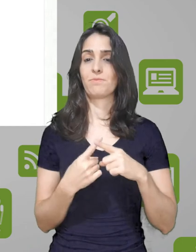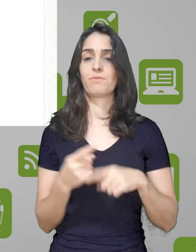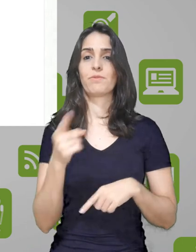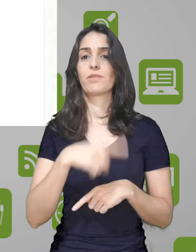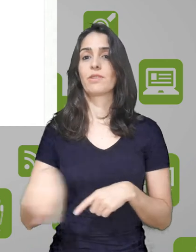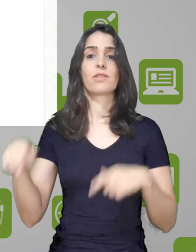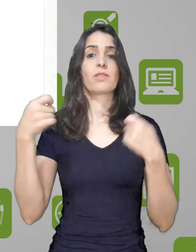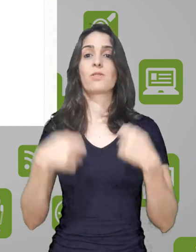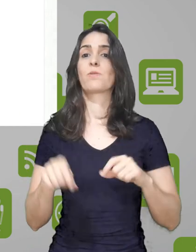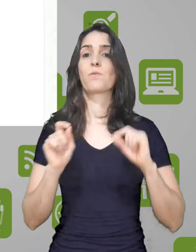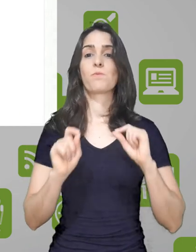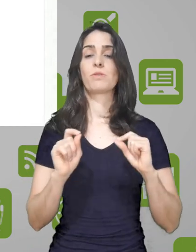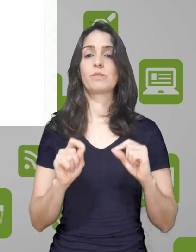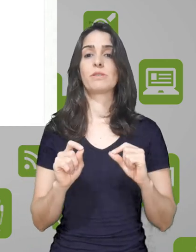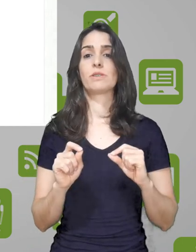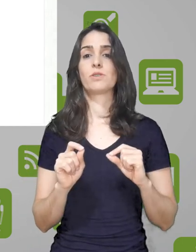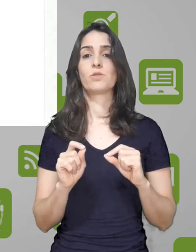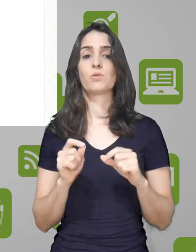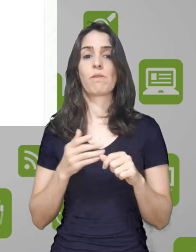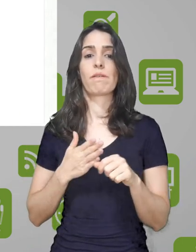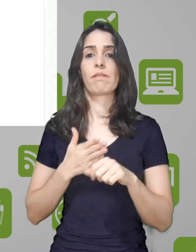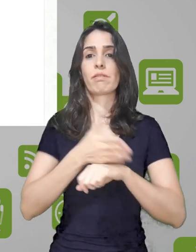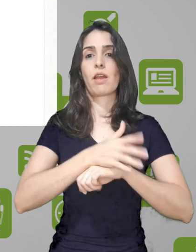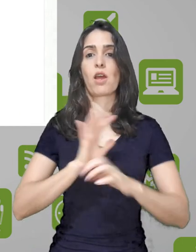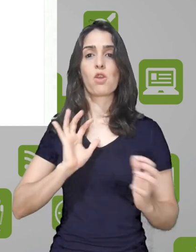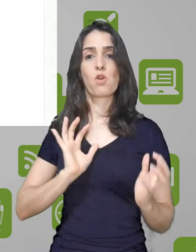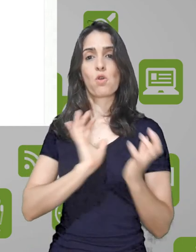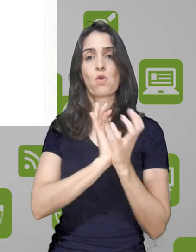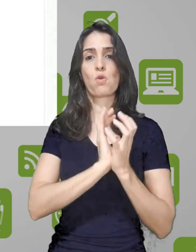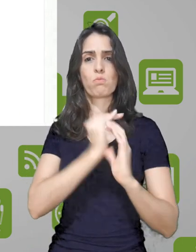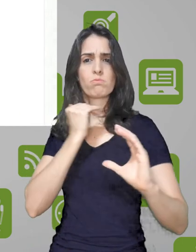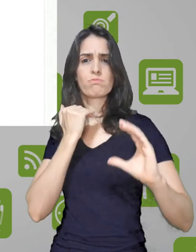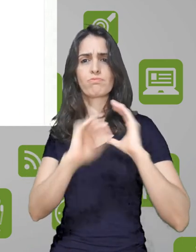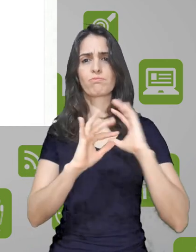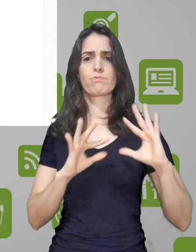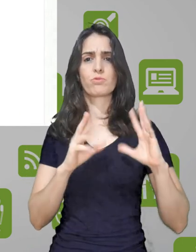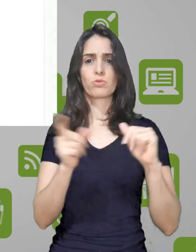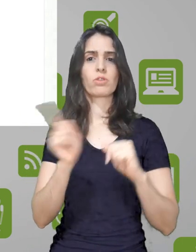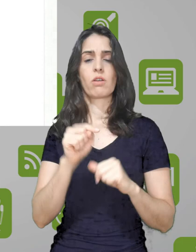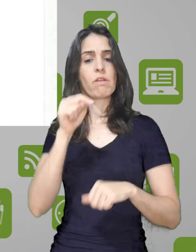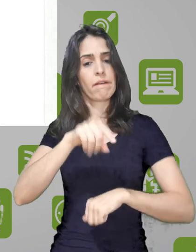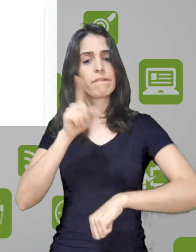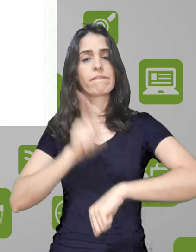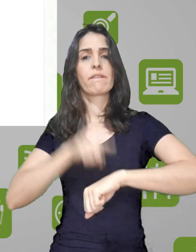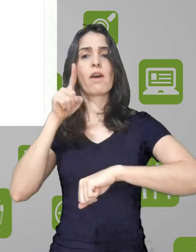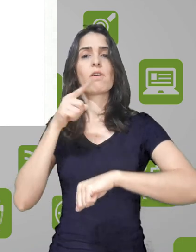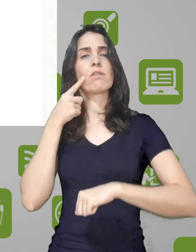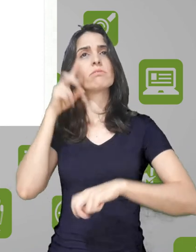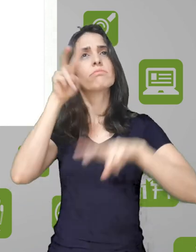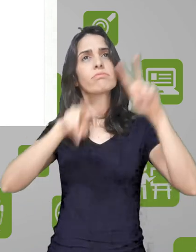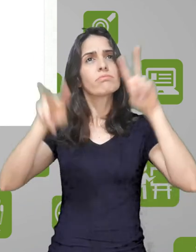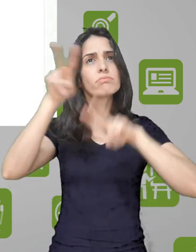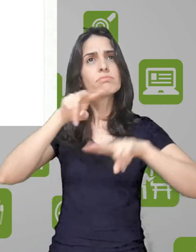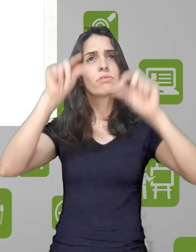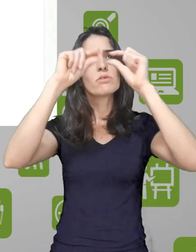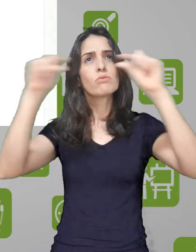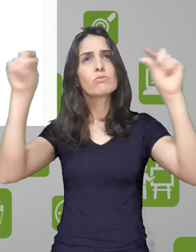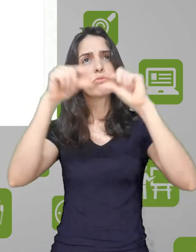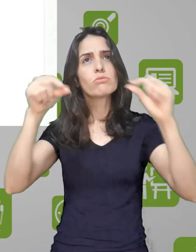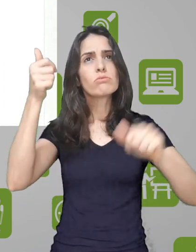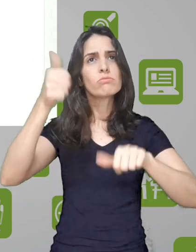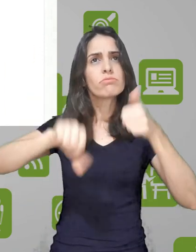eu não preciso ir lá no bloco de participantes para fazer isso eu já posso fazer